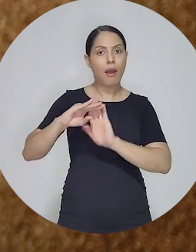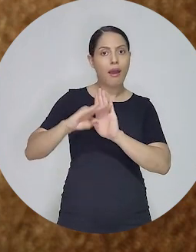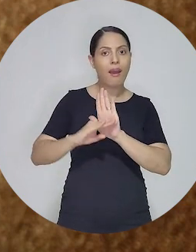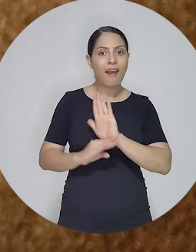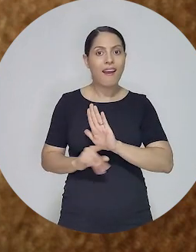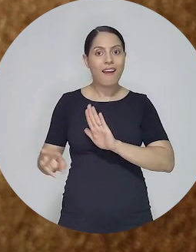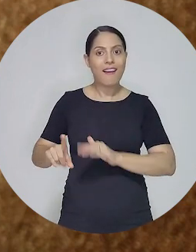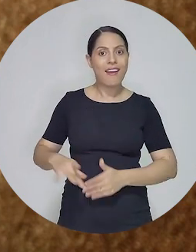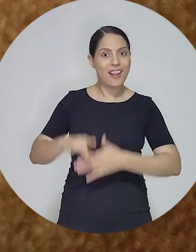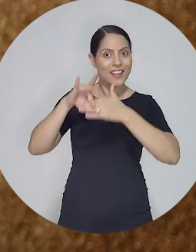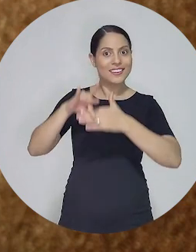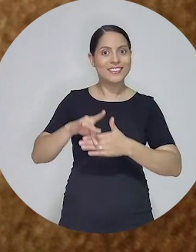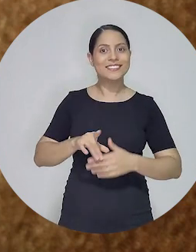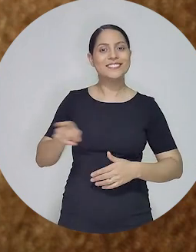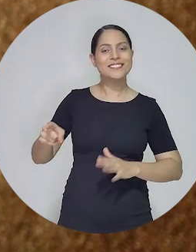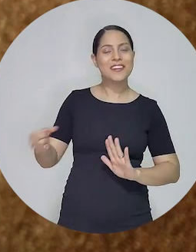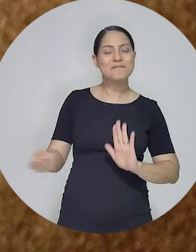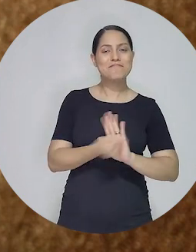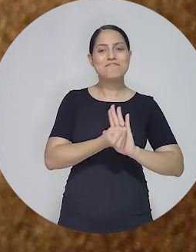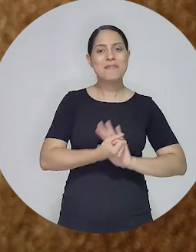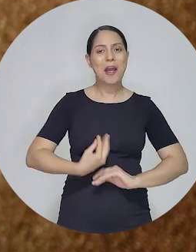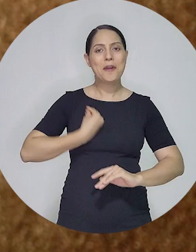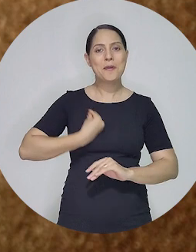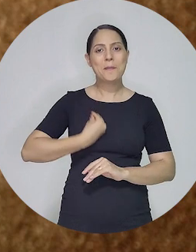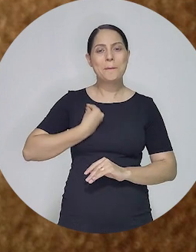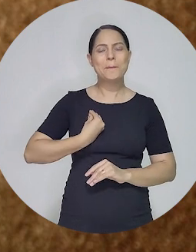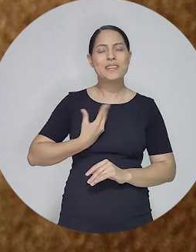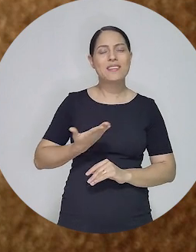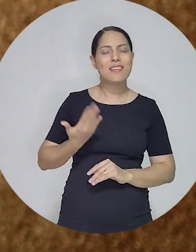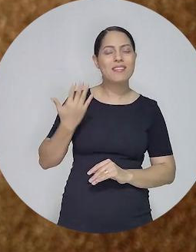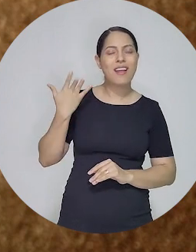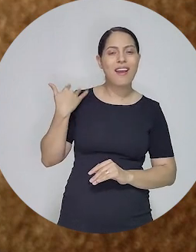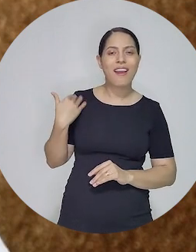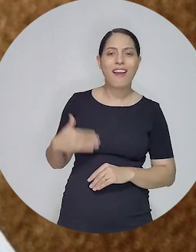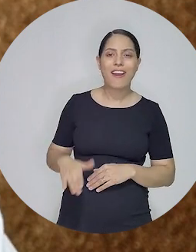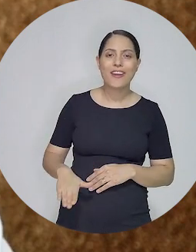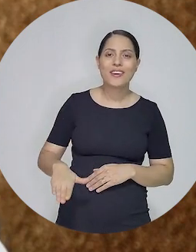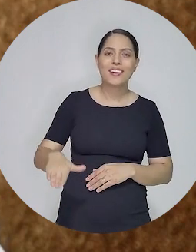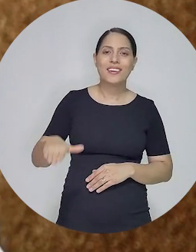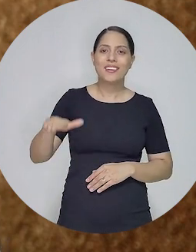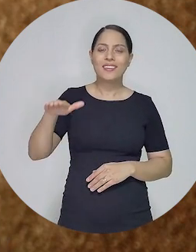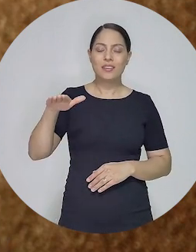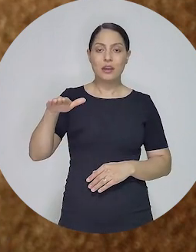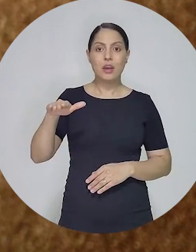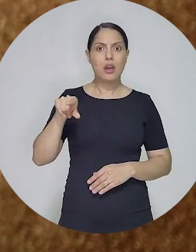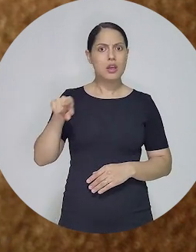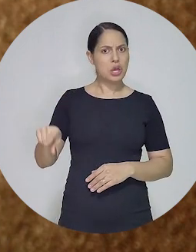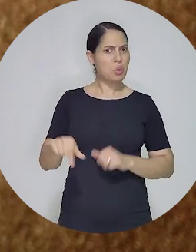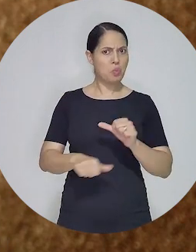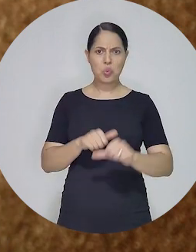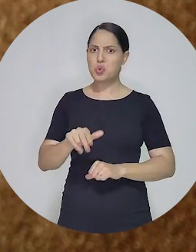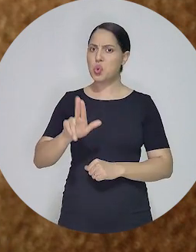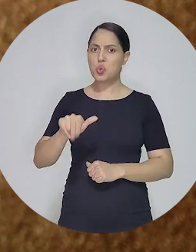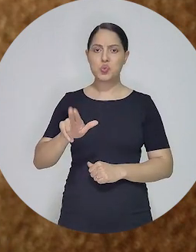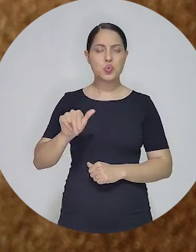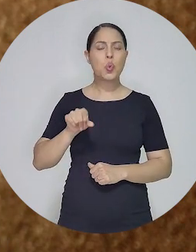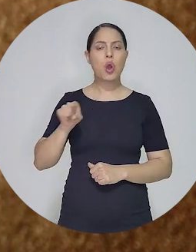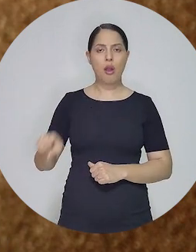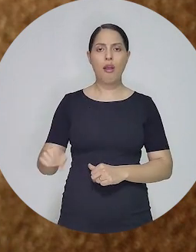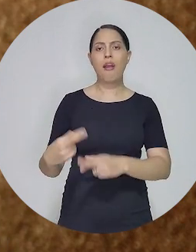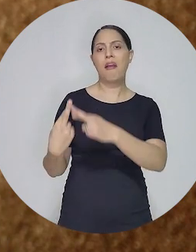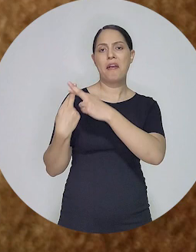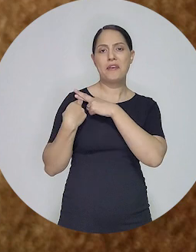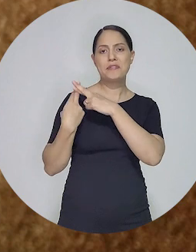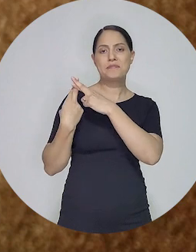fazer aquilo. Então ele sempre foi uma pessoa que marcou presença. Esse era o Beto. Desde criança, e isso não mudou. Ele foi ficando